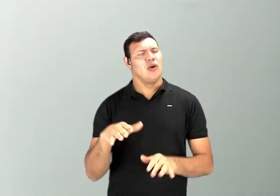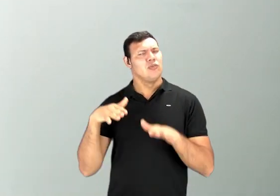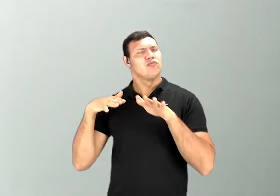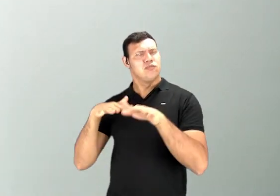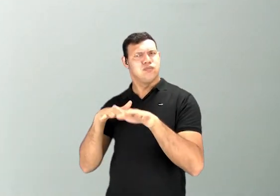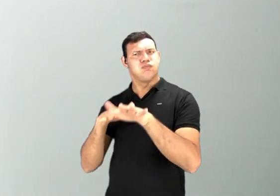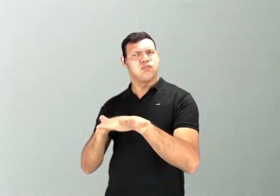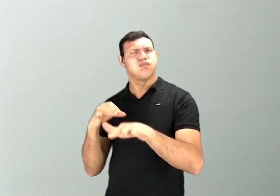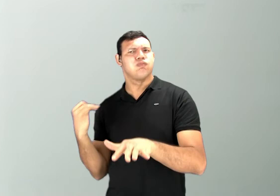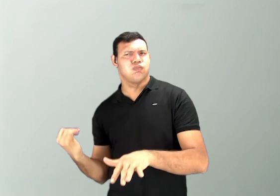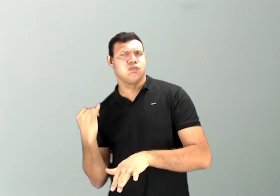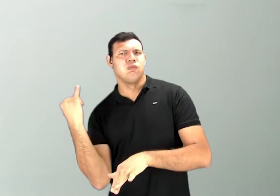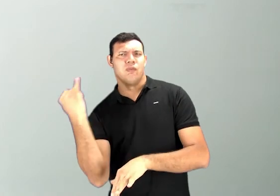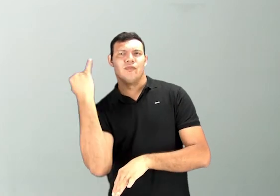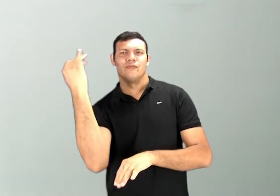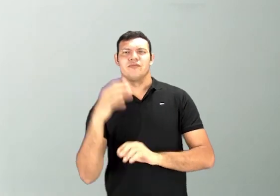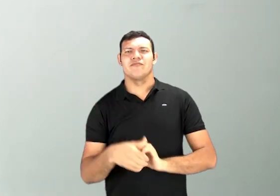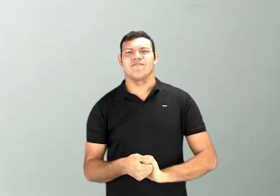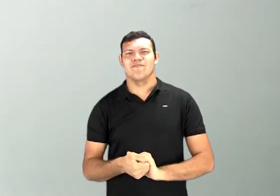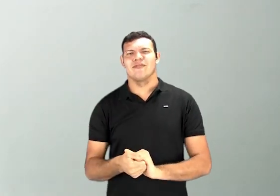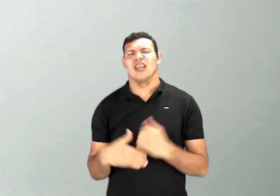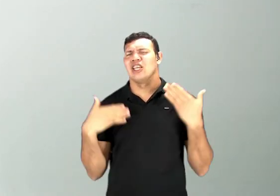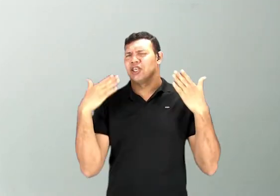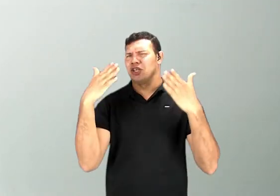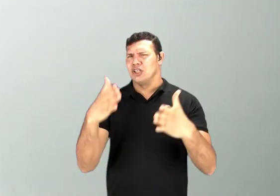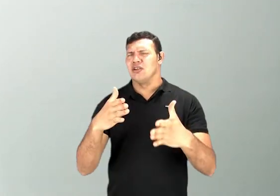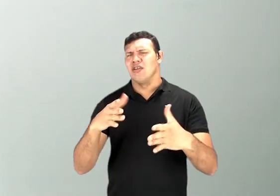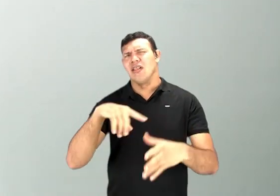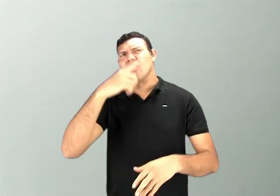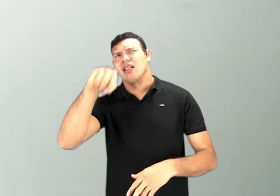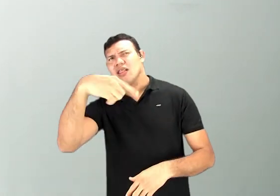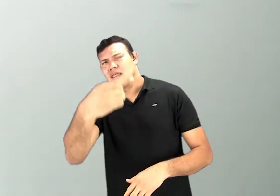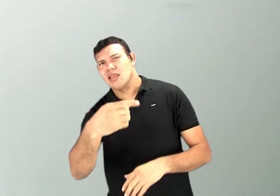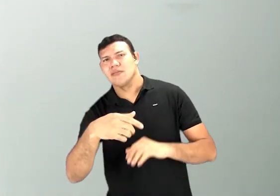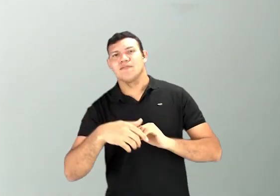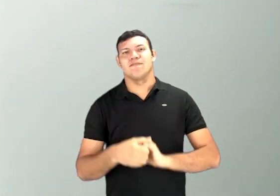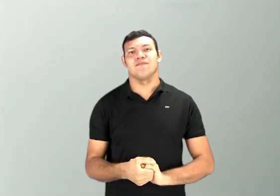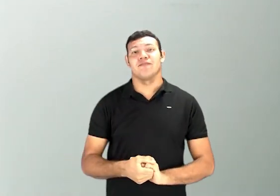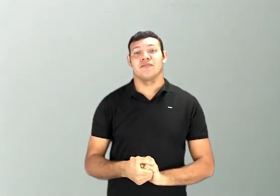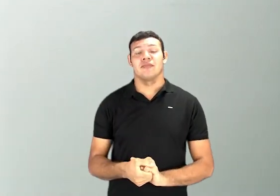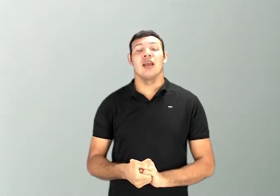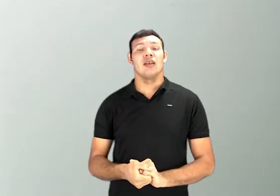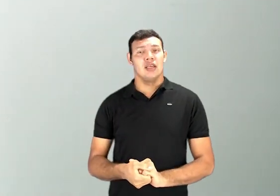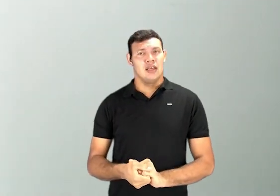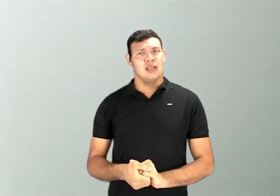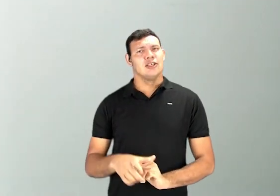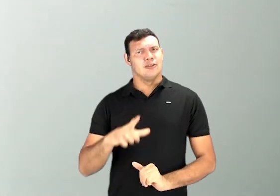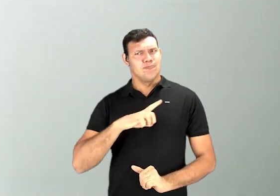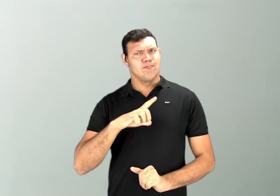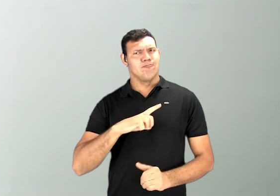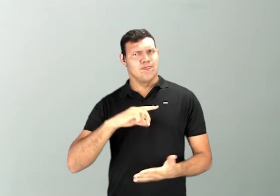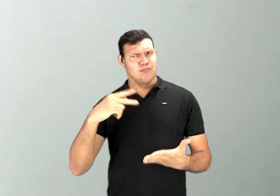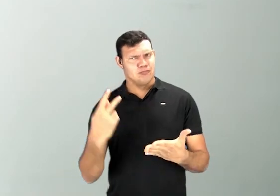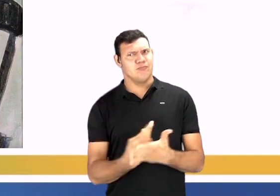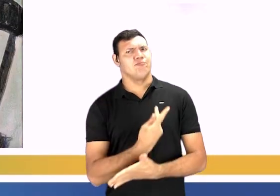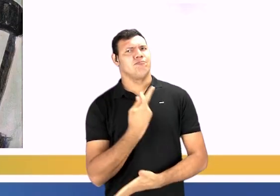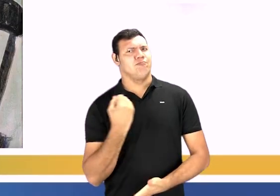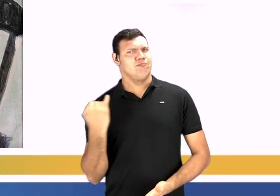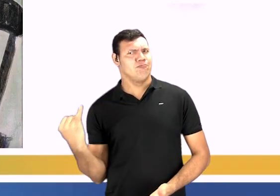importantíssimo para a nossa arte, que chegou um pouco depois aqui no Brasil, mas tem um acontecimento importante. Vamos